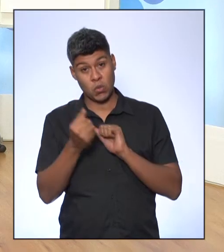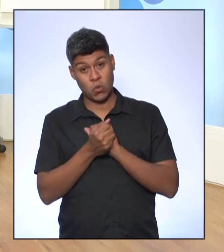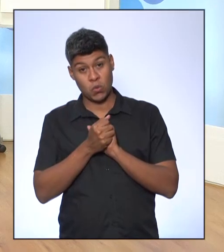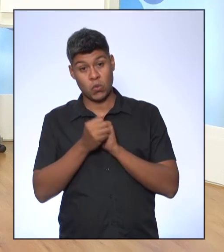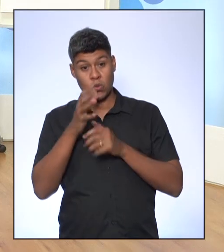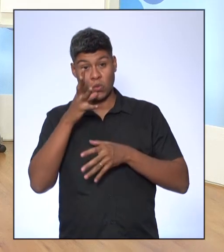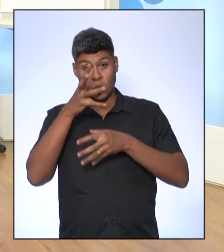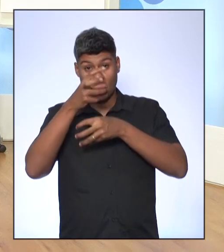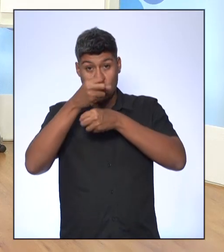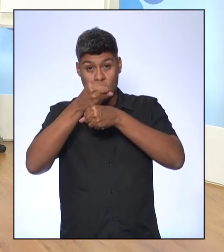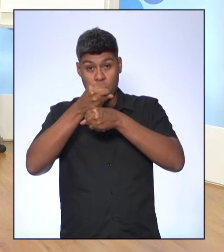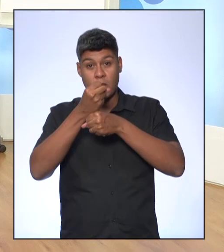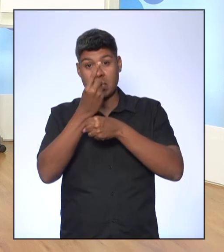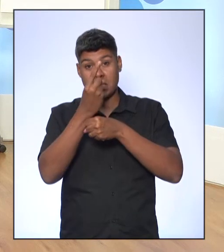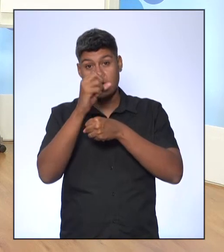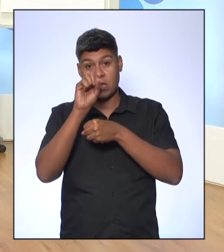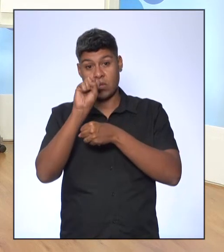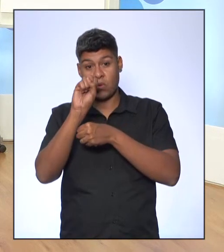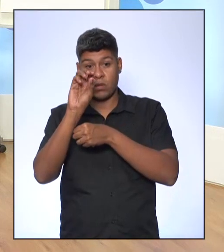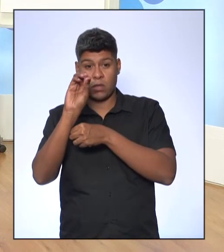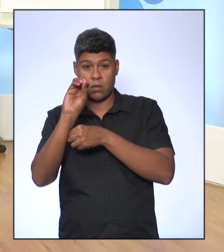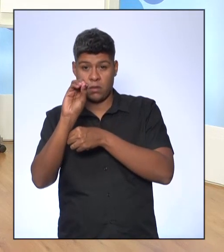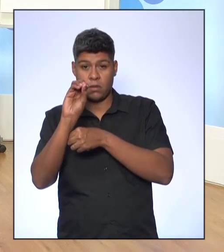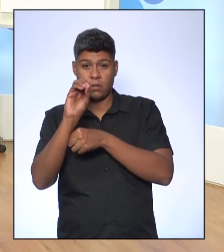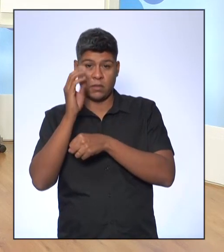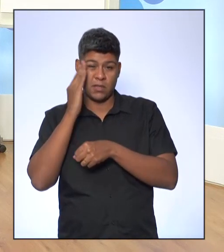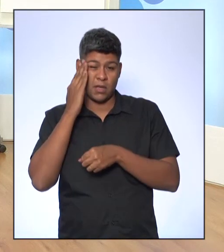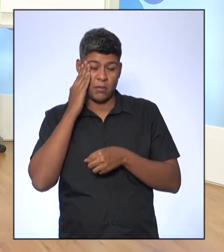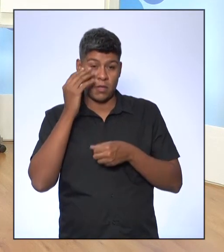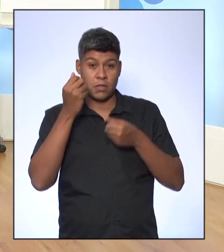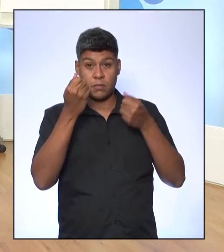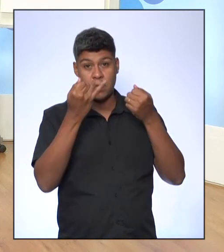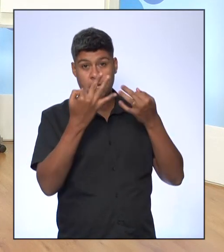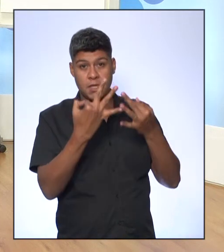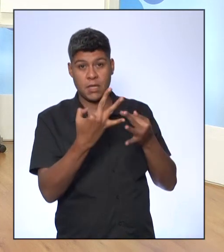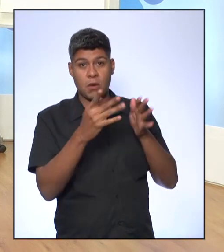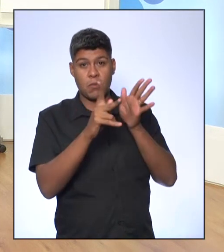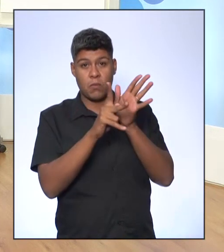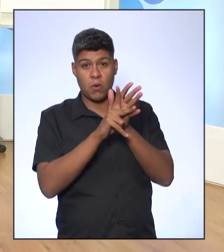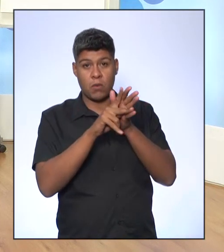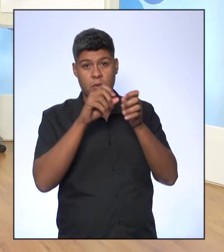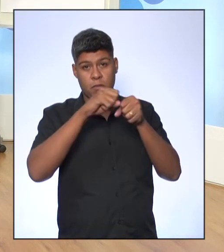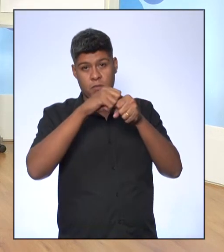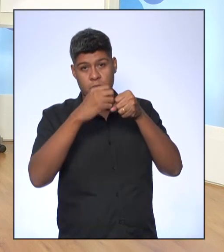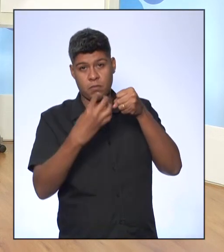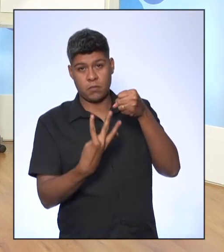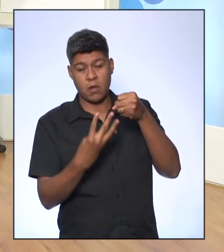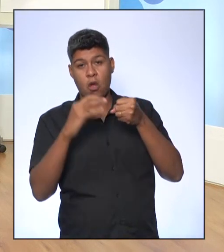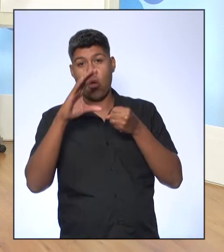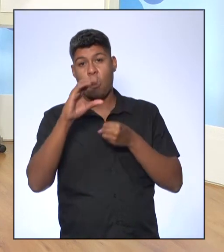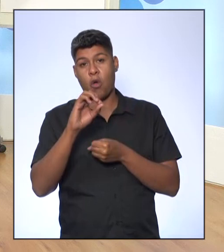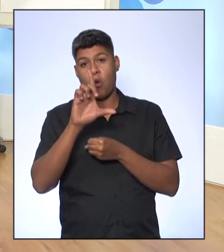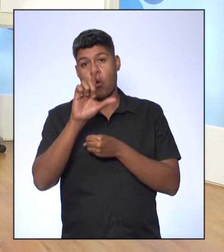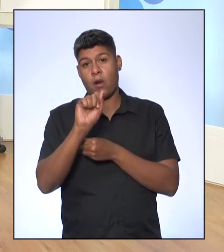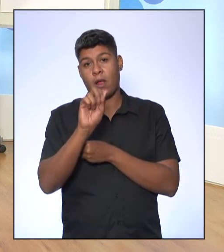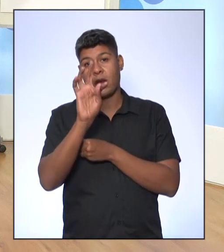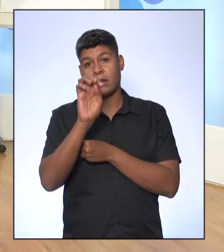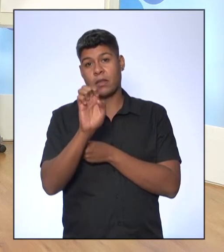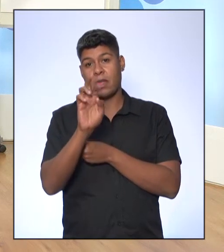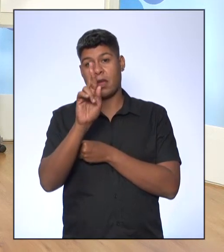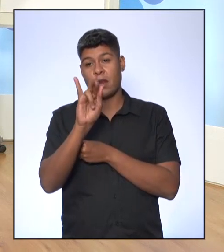ângulos tem que dar 180, certo? Sim. Vamos ver se tá essa, certo. essa é a definição, né? É a definição. Essa é a definição de colaterais, né? Fechou. Como eles